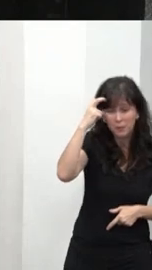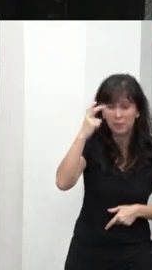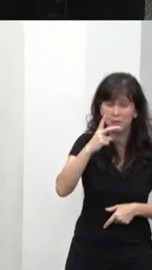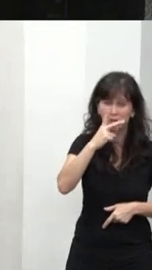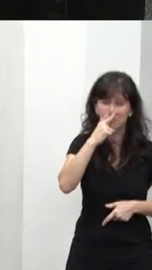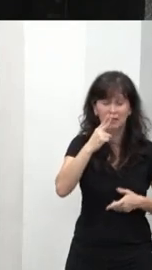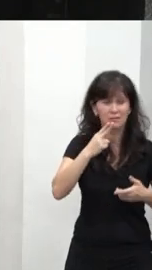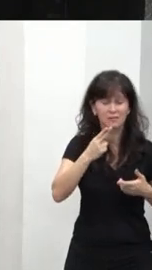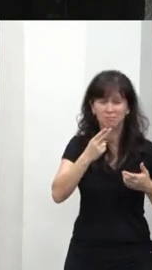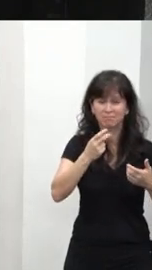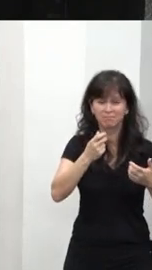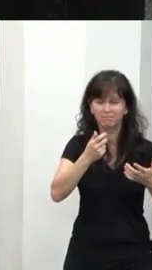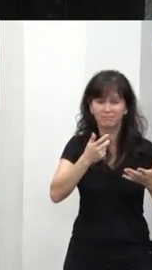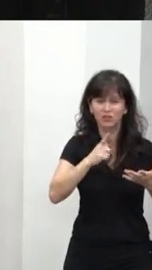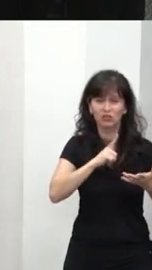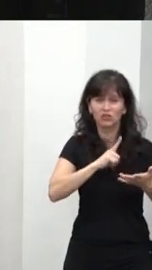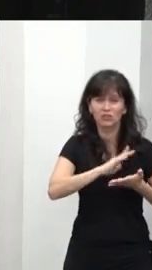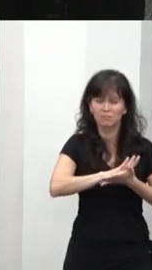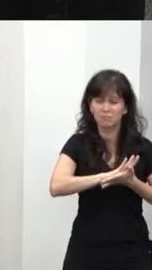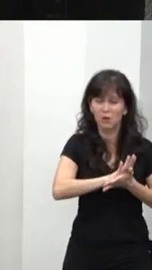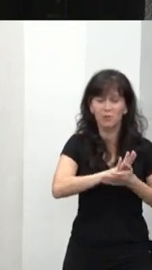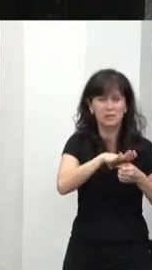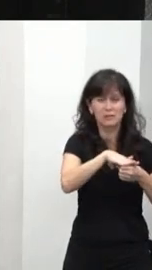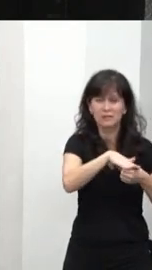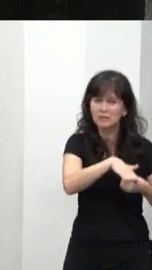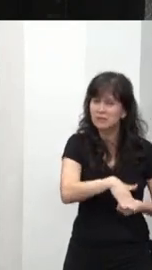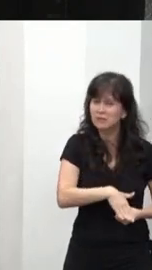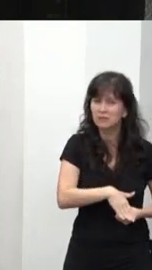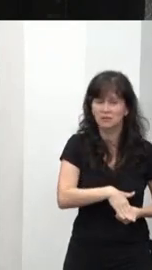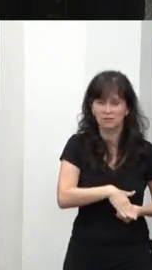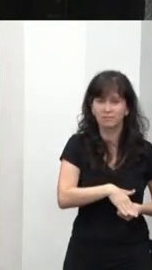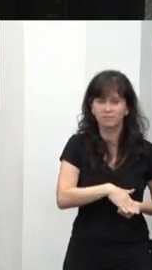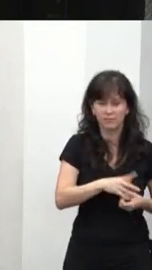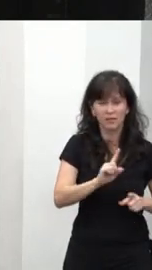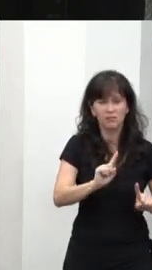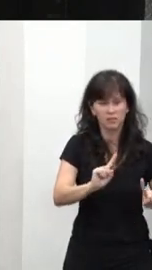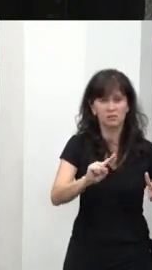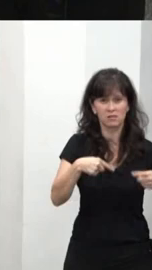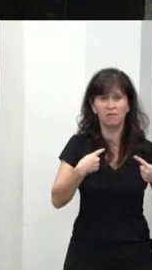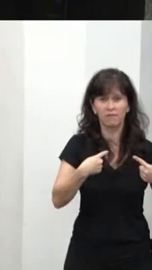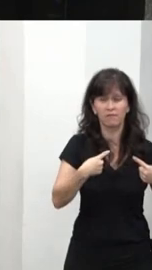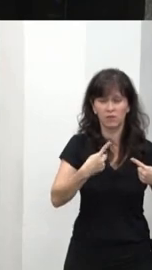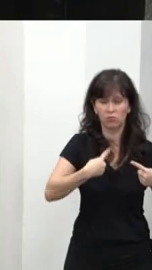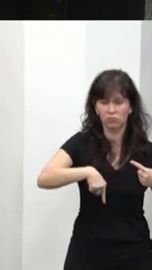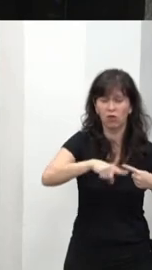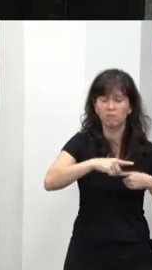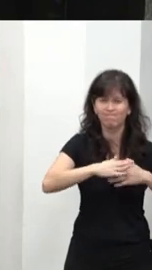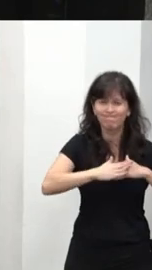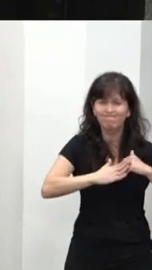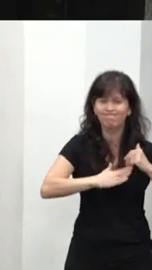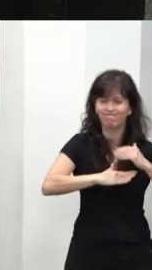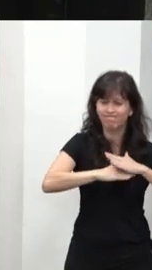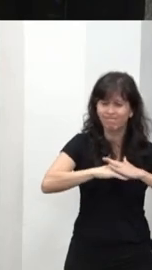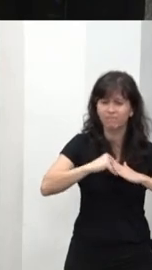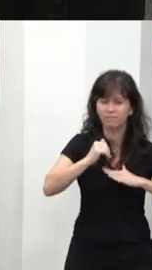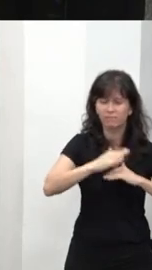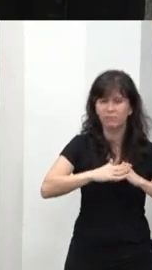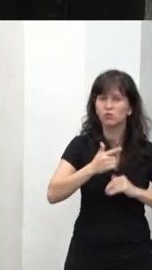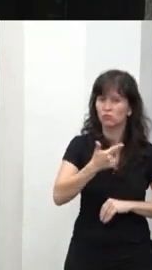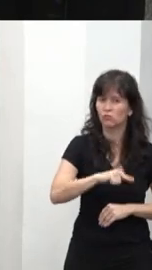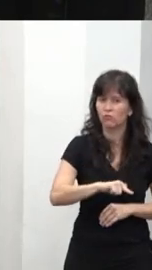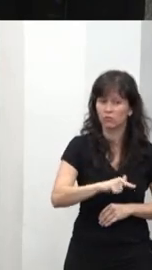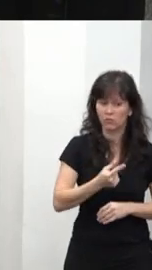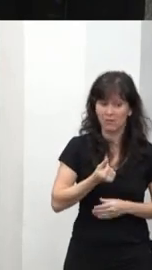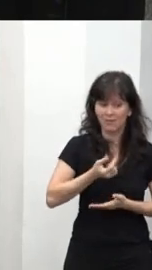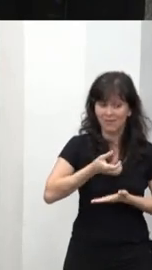isso era o mínimo que vinha então é Um Desafio muito grande a gente Rever essa lógica e mostrar que gasto com